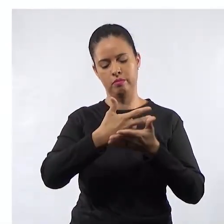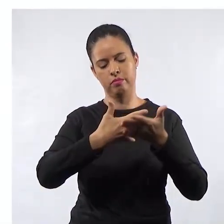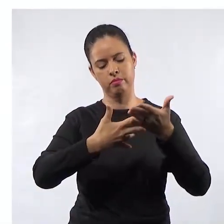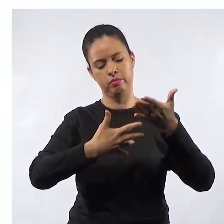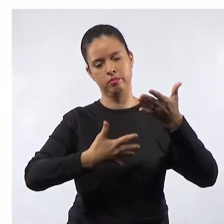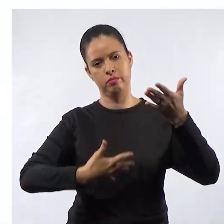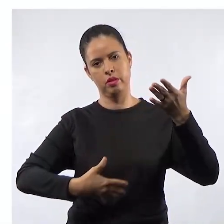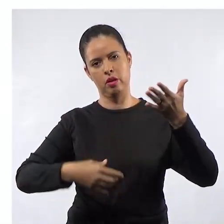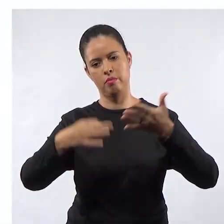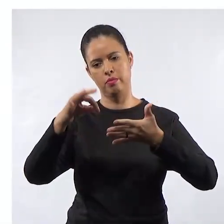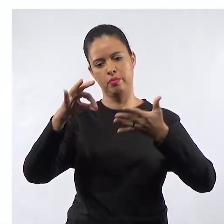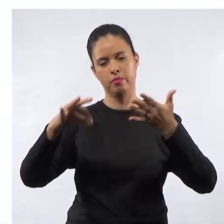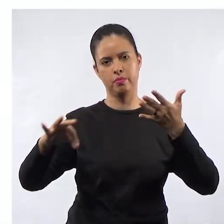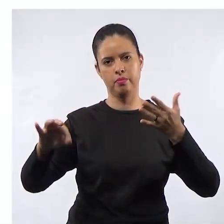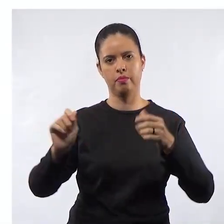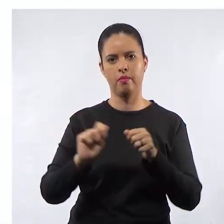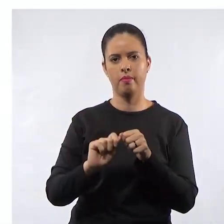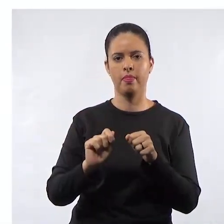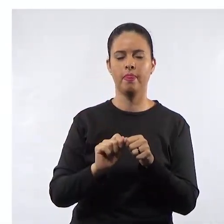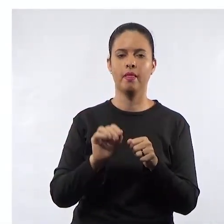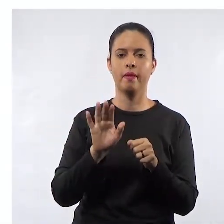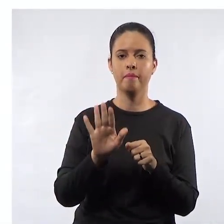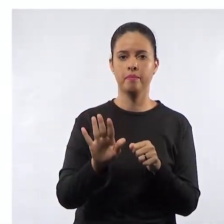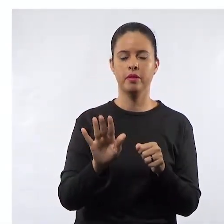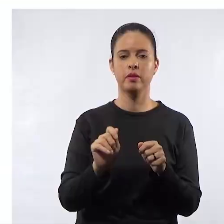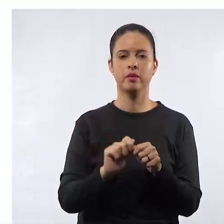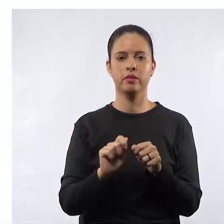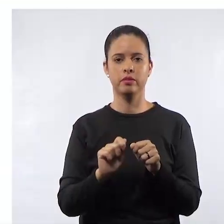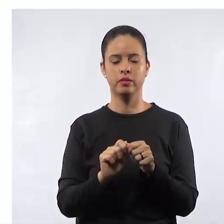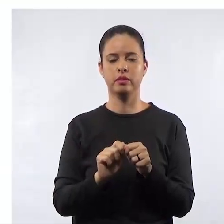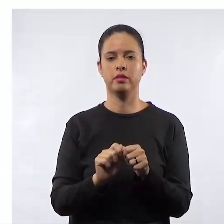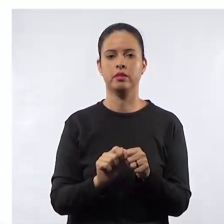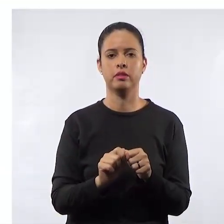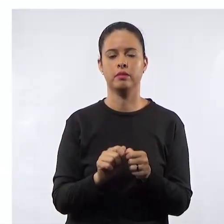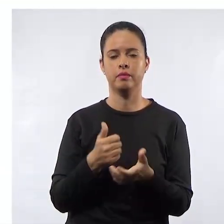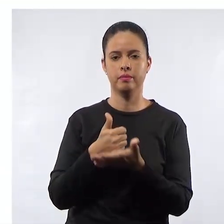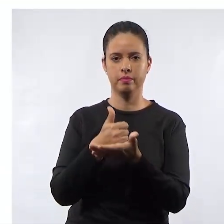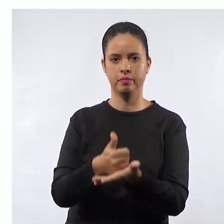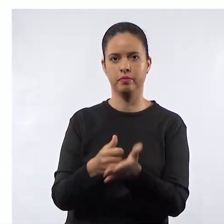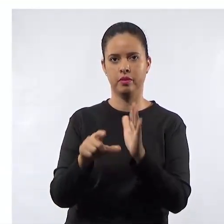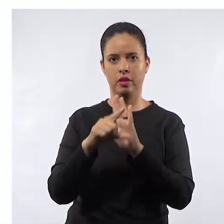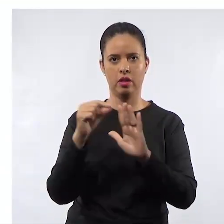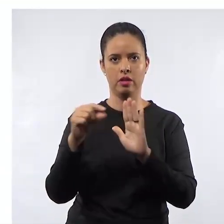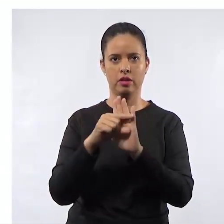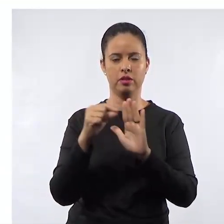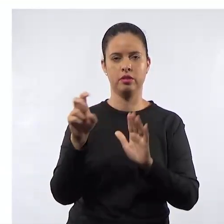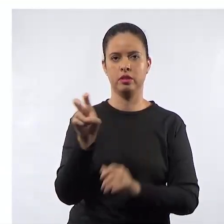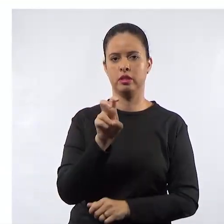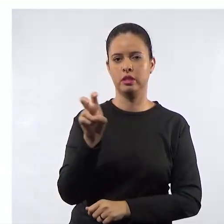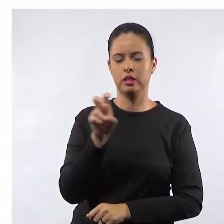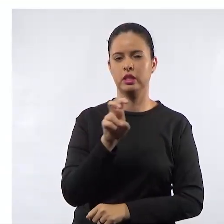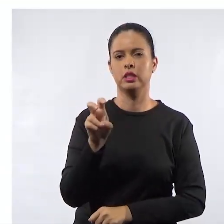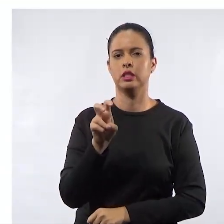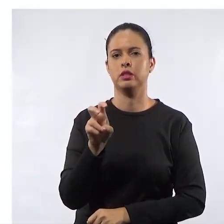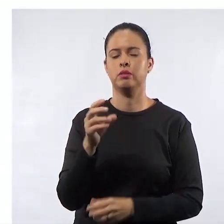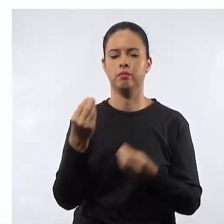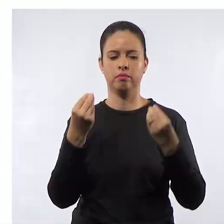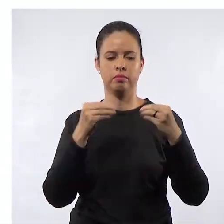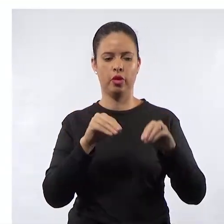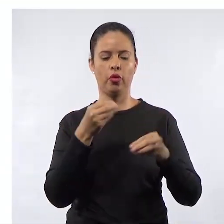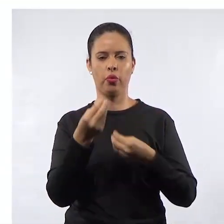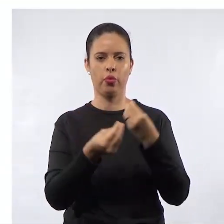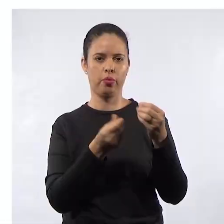artigo 4º. Tem um rol enorme de situações a fazer. Mas para quê? Para executar isso, o que ele traz? Ele traz o artigo